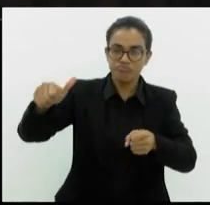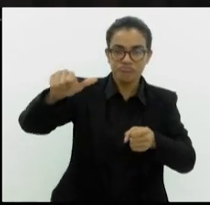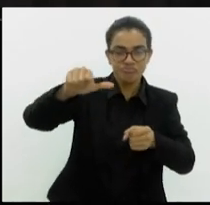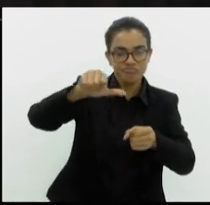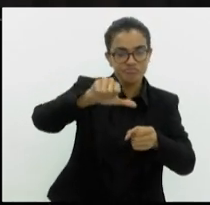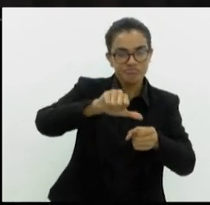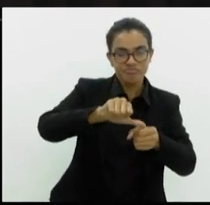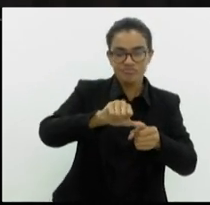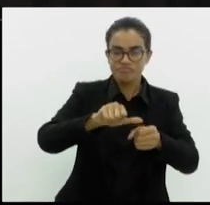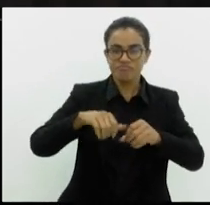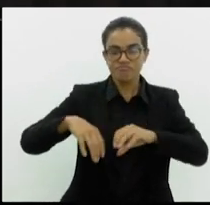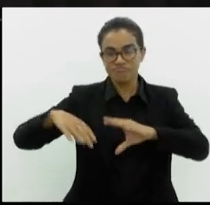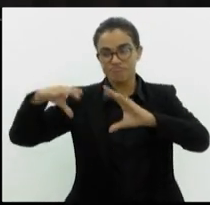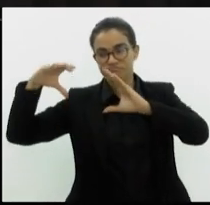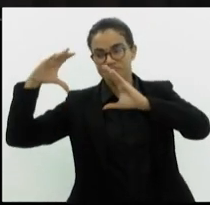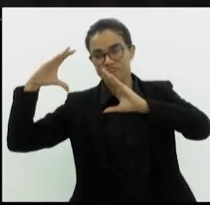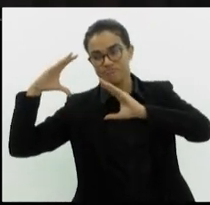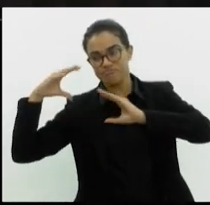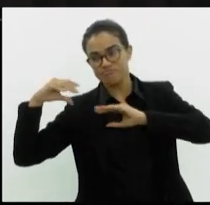travesseiros de plumas,